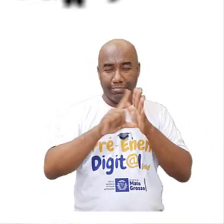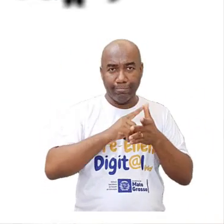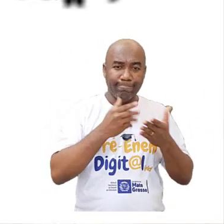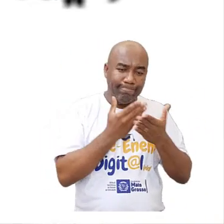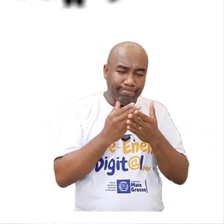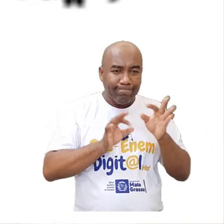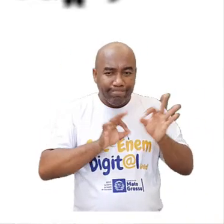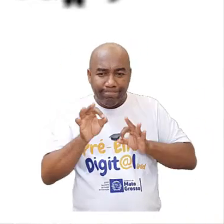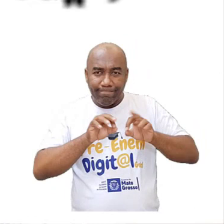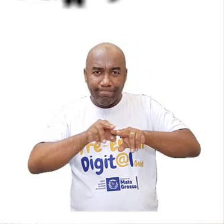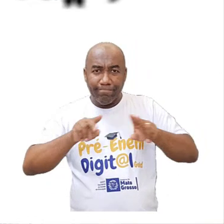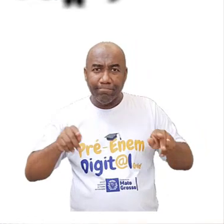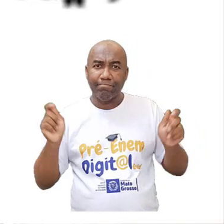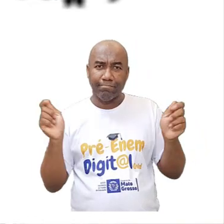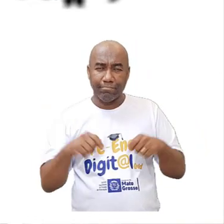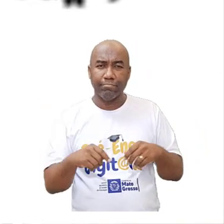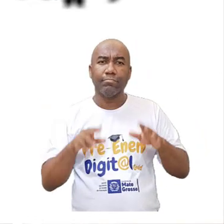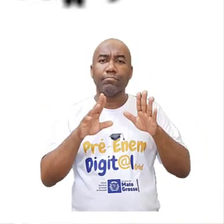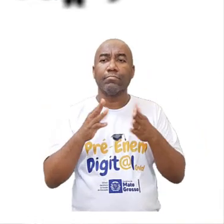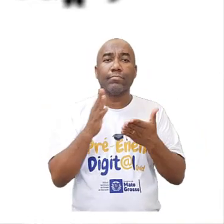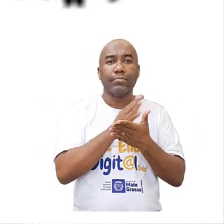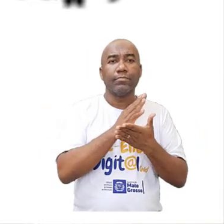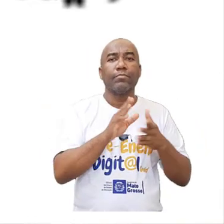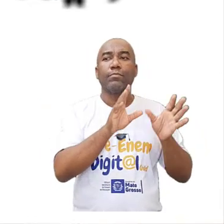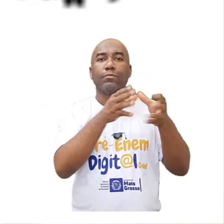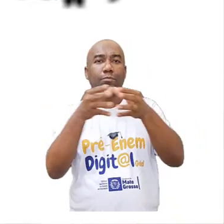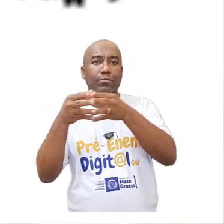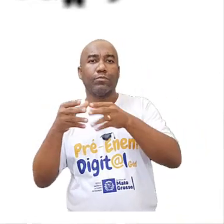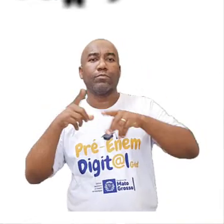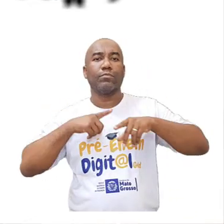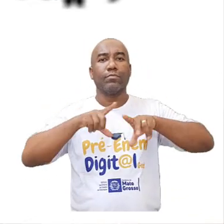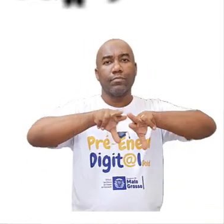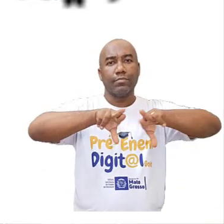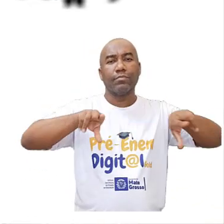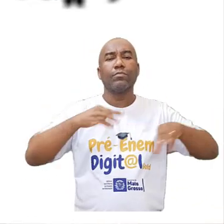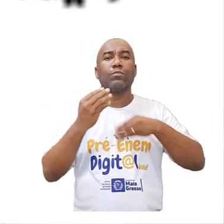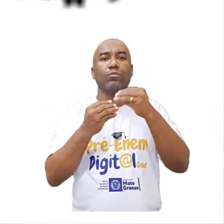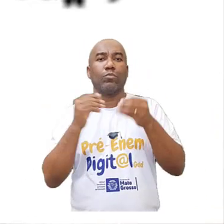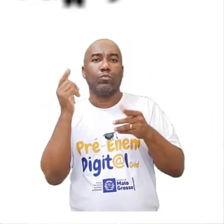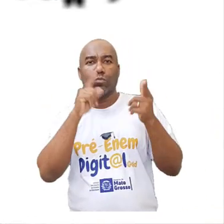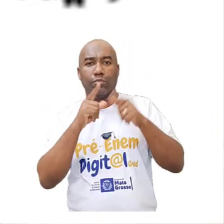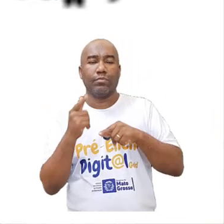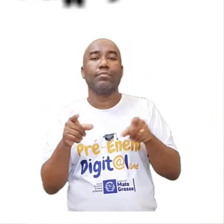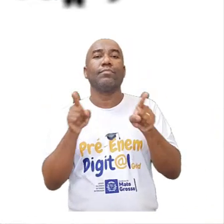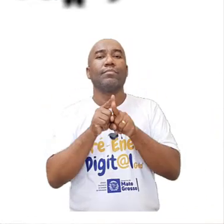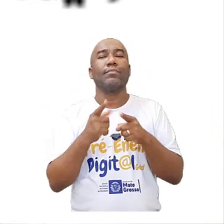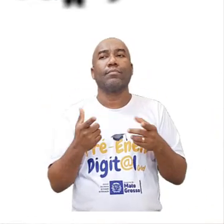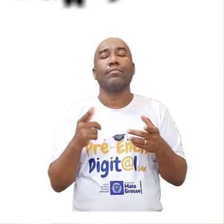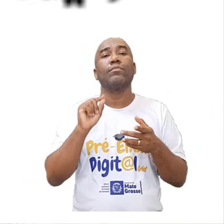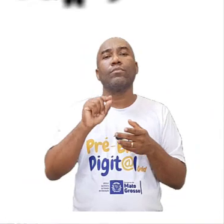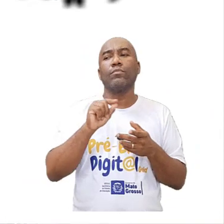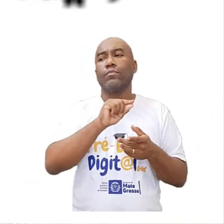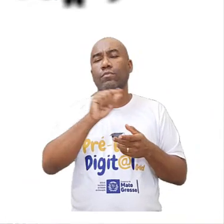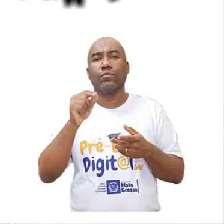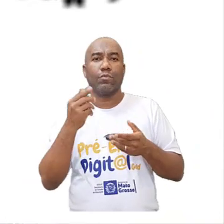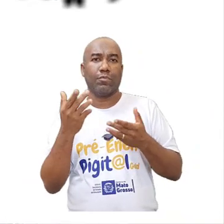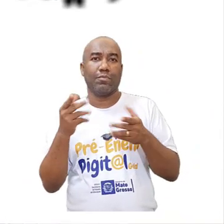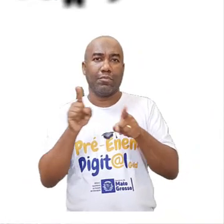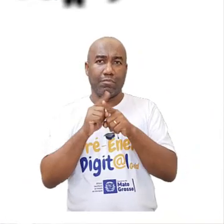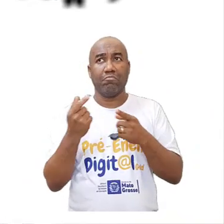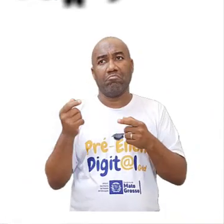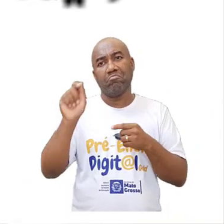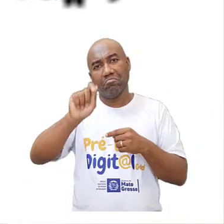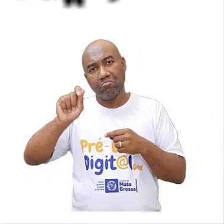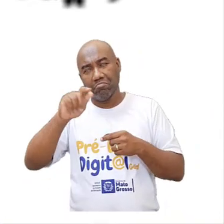promover ações, principalmente em parceria com outros grupos. Eu gosto de quando coloco o indivíduo com mais alguém. E a iniciativa